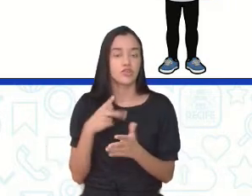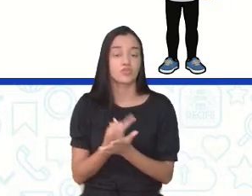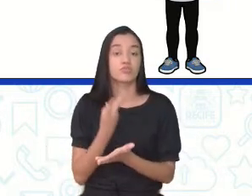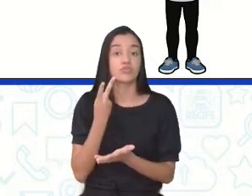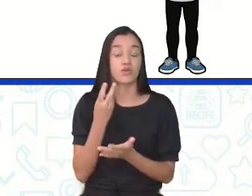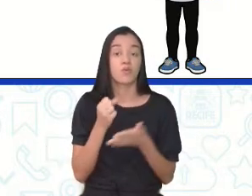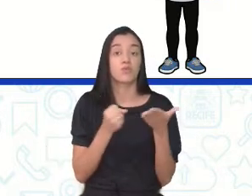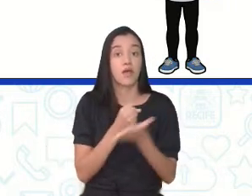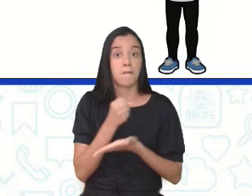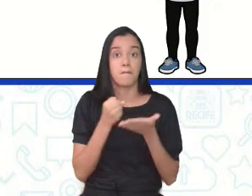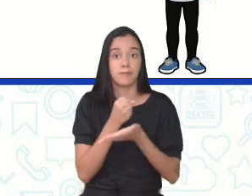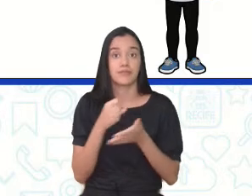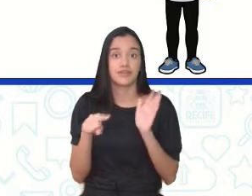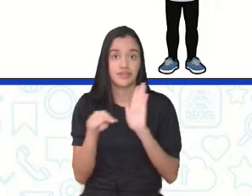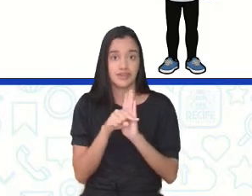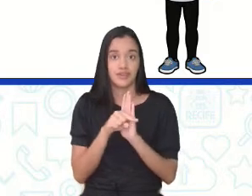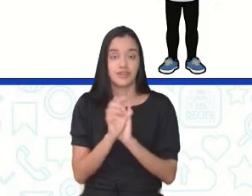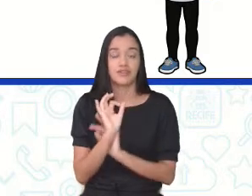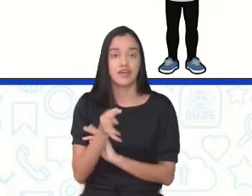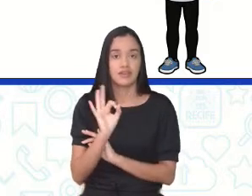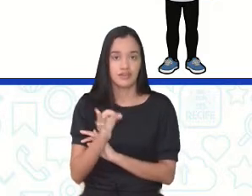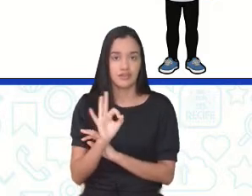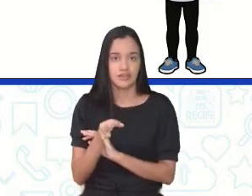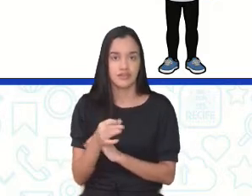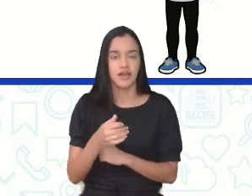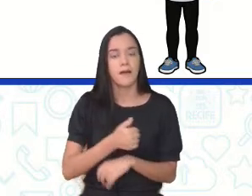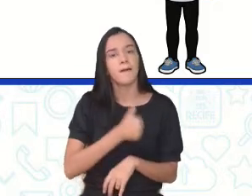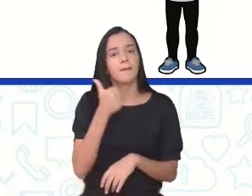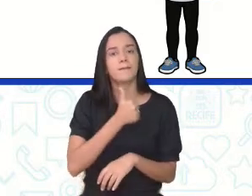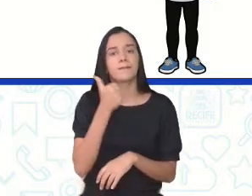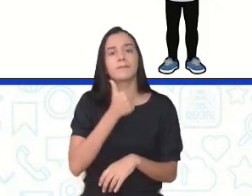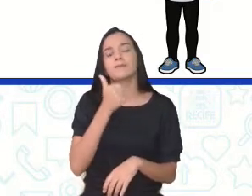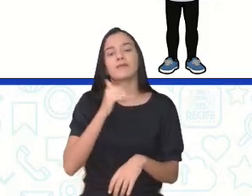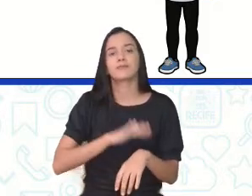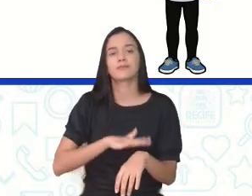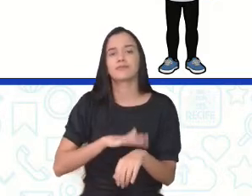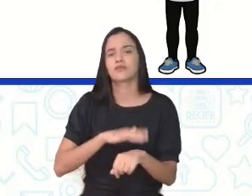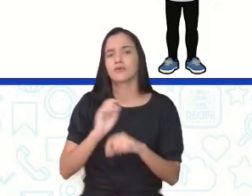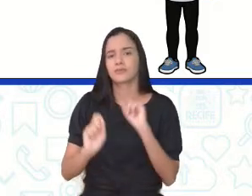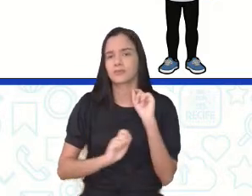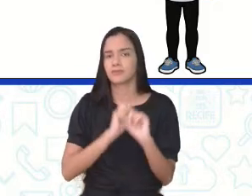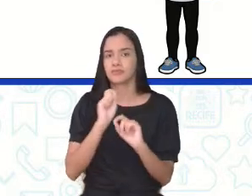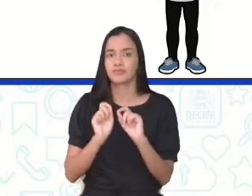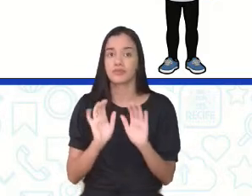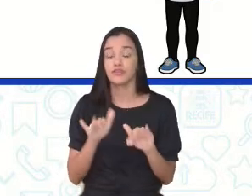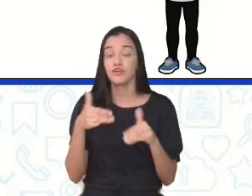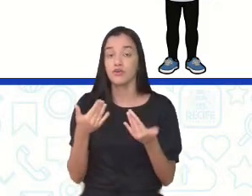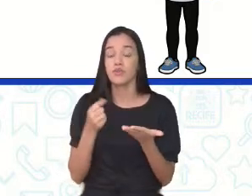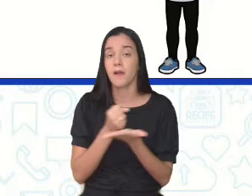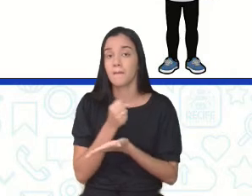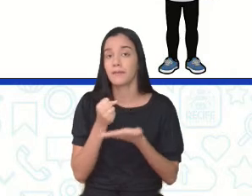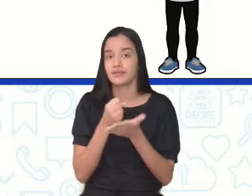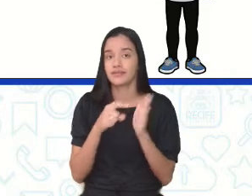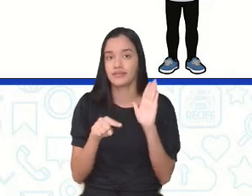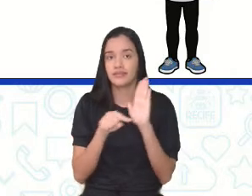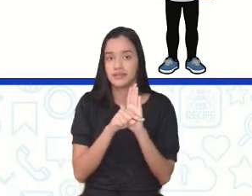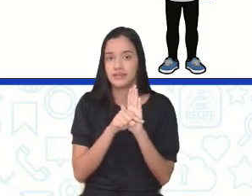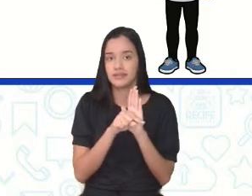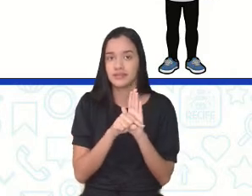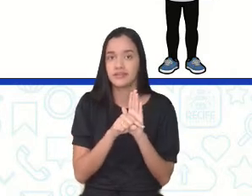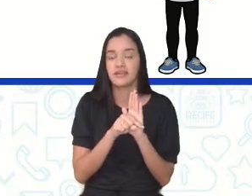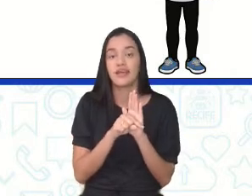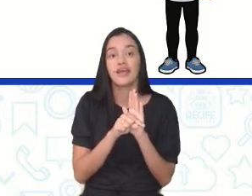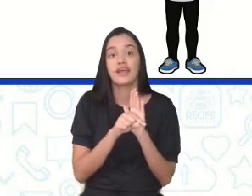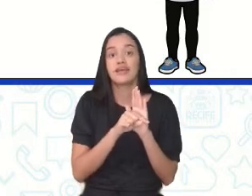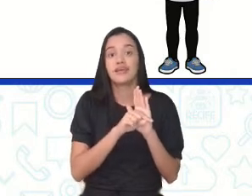a base aí ela é negativa, certo? A primeira situação é quando a base for negativa,